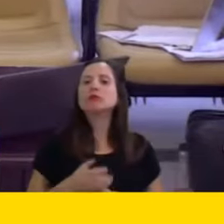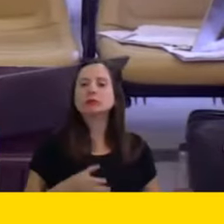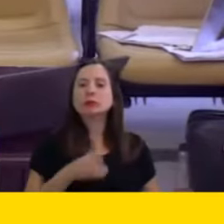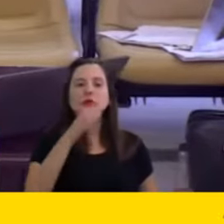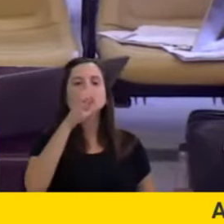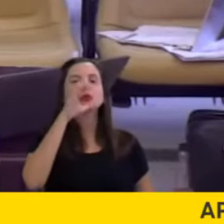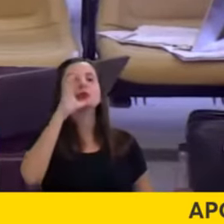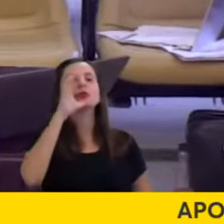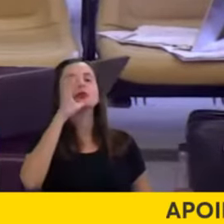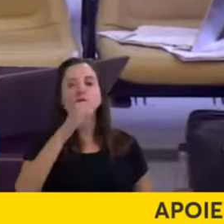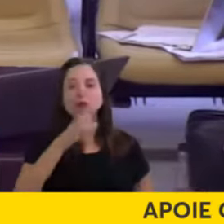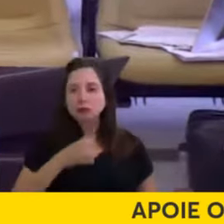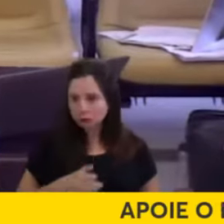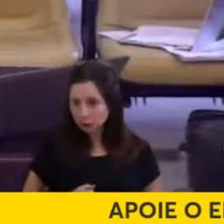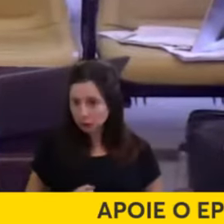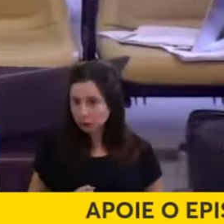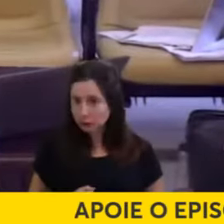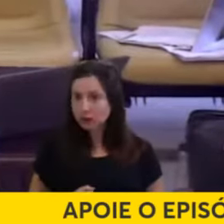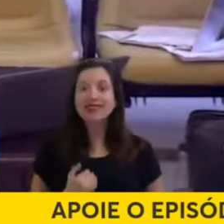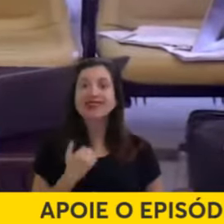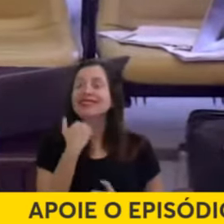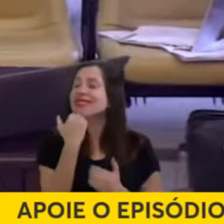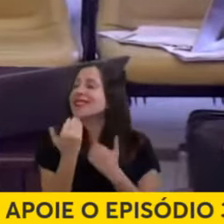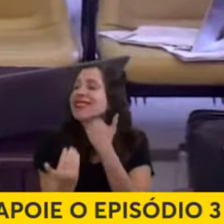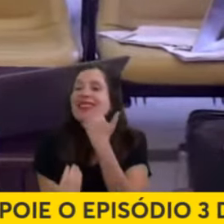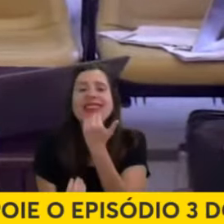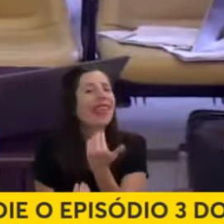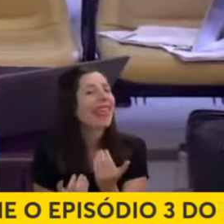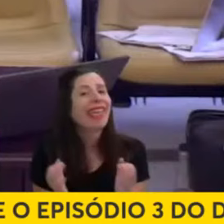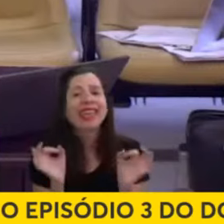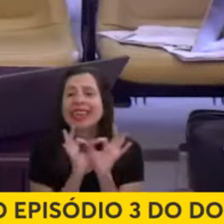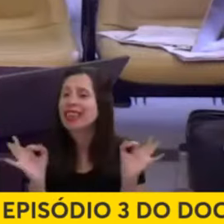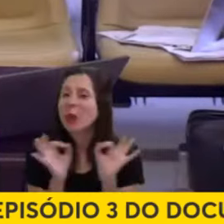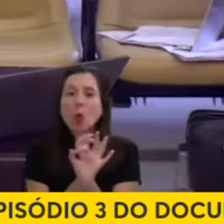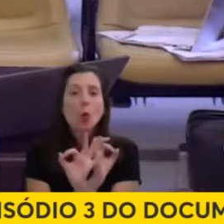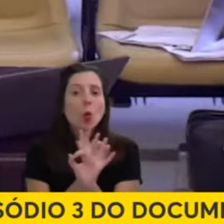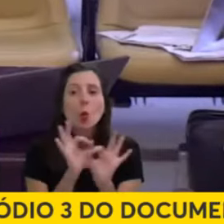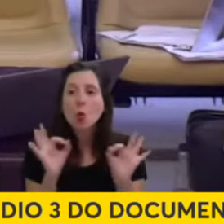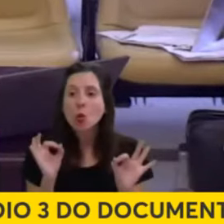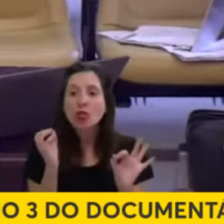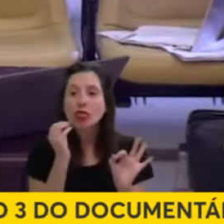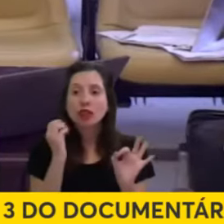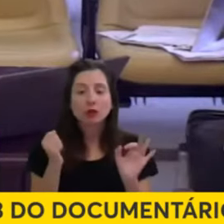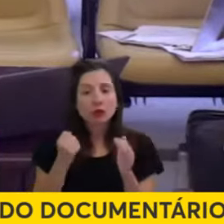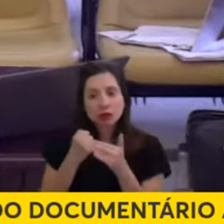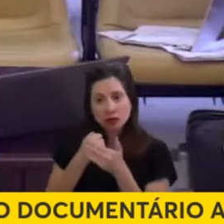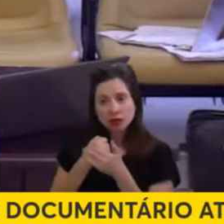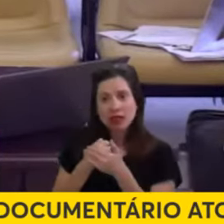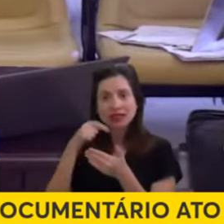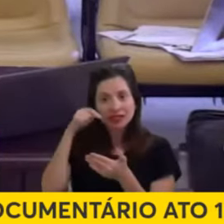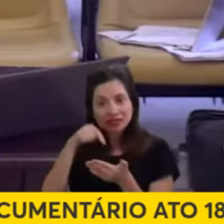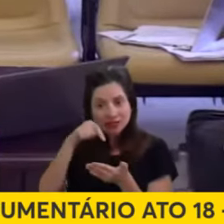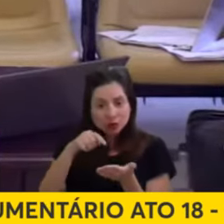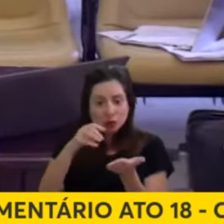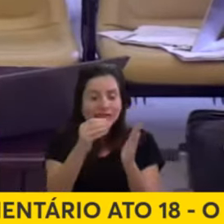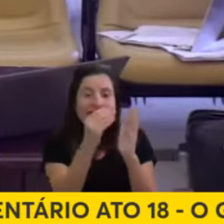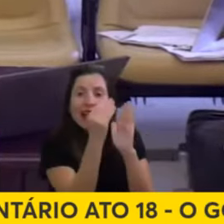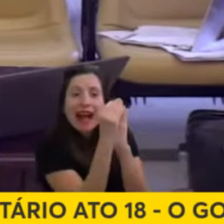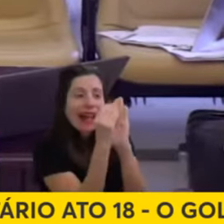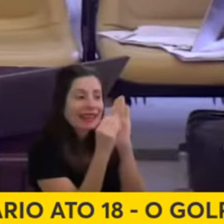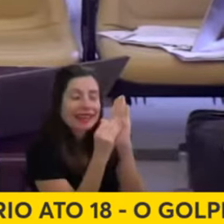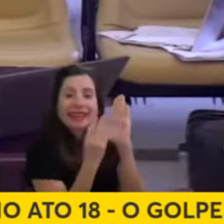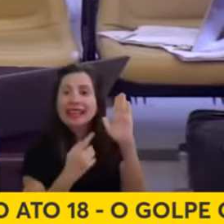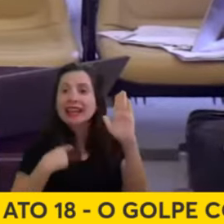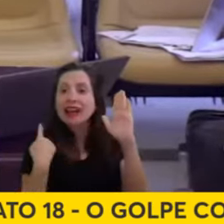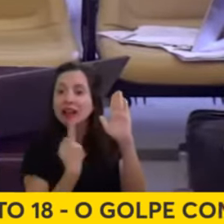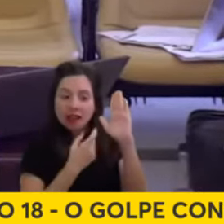isso ninguém tentou esconder esse fato isso veio na nossa defesa D consta lá na nossa defesa a